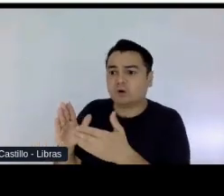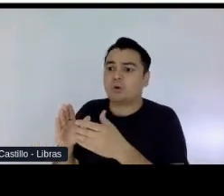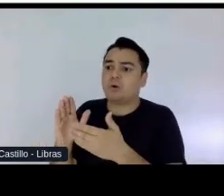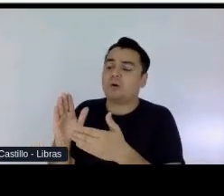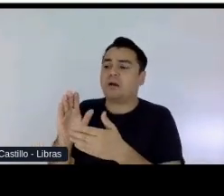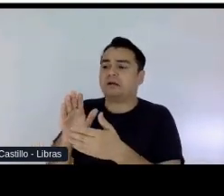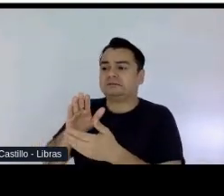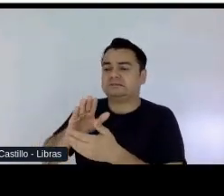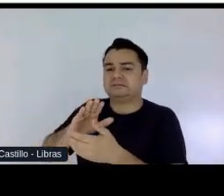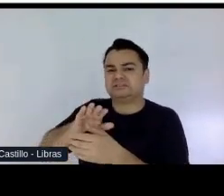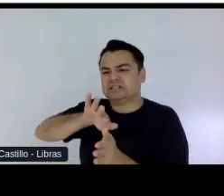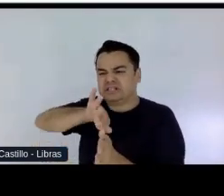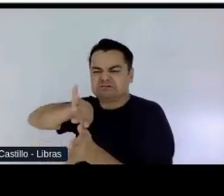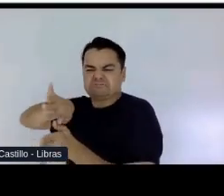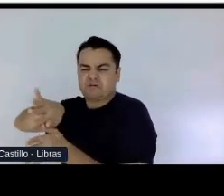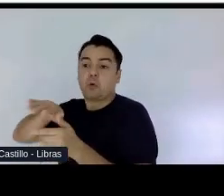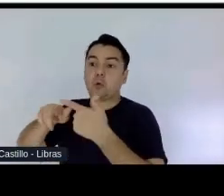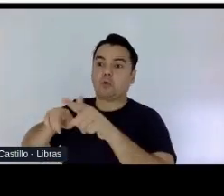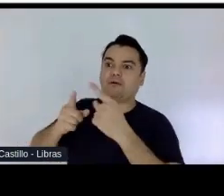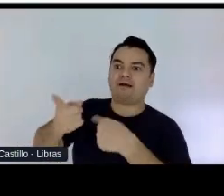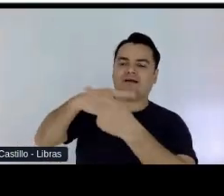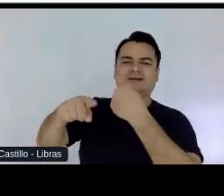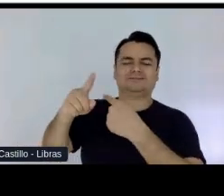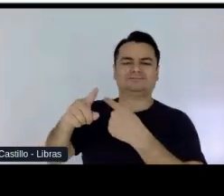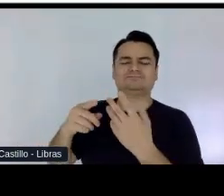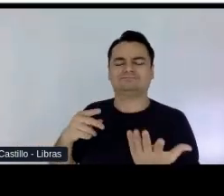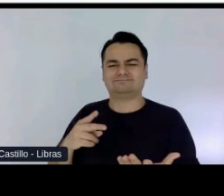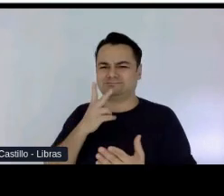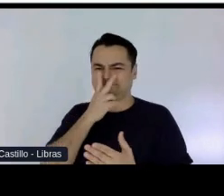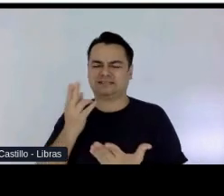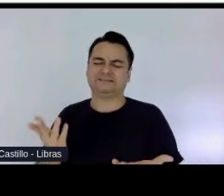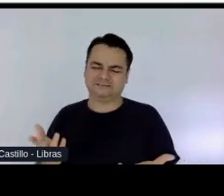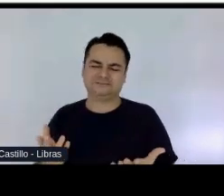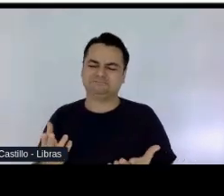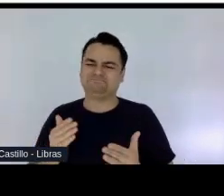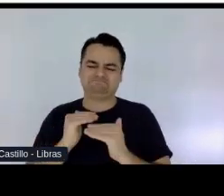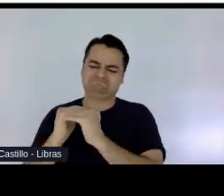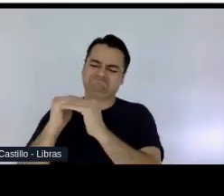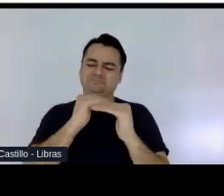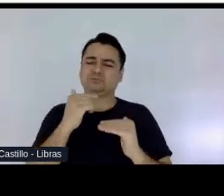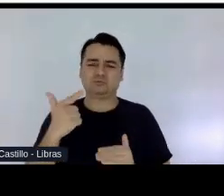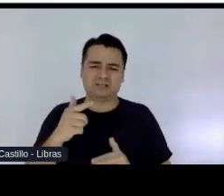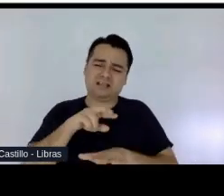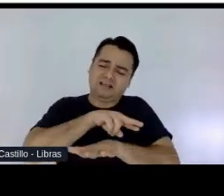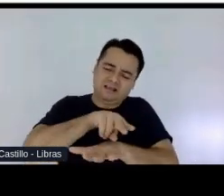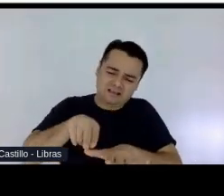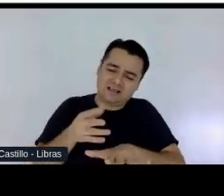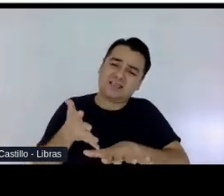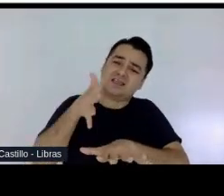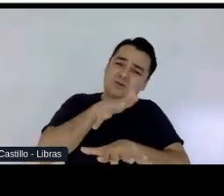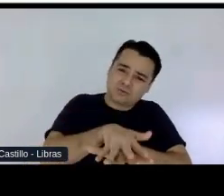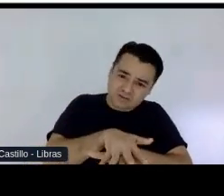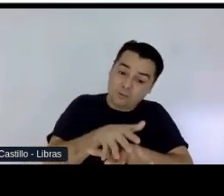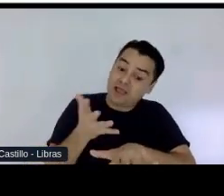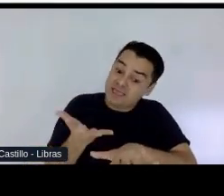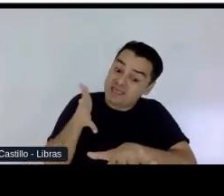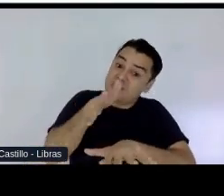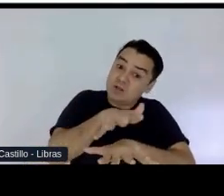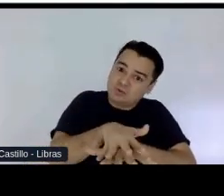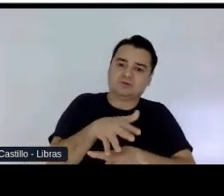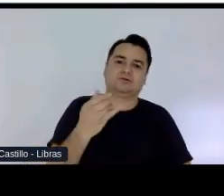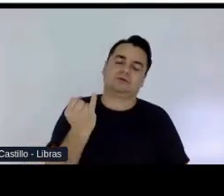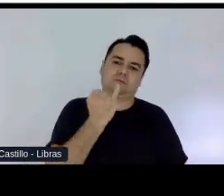ter essa oportunidade igual mesmo. Aqui a gente está falando disso. E é o que a gente traz no nosso dashboard de inclusão. Então, com isso, a gente visa,